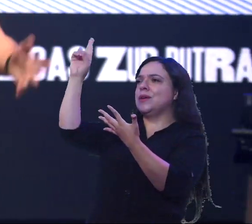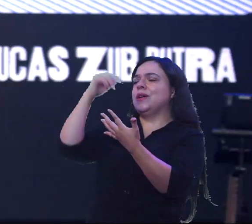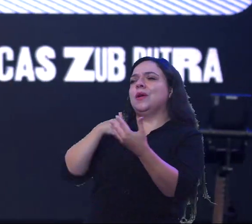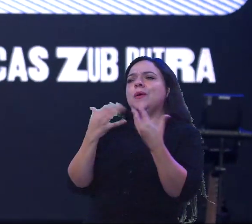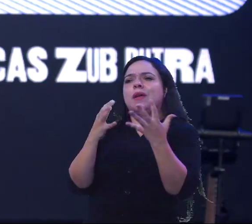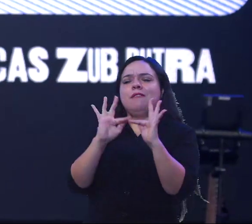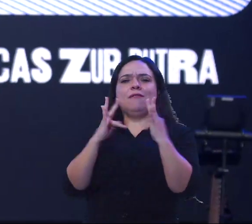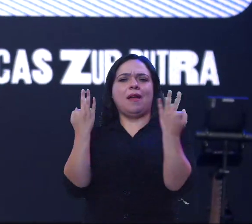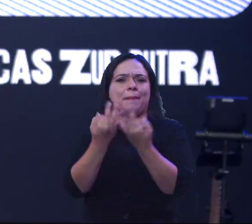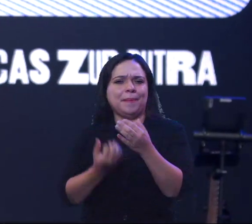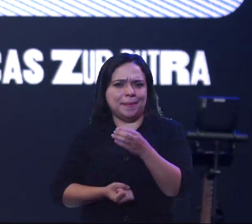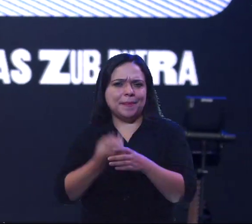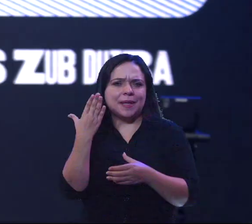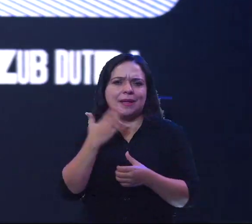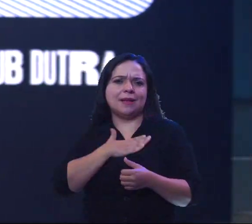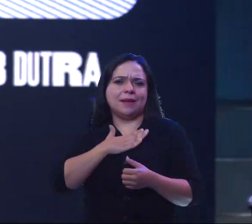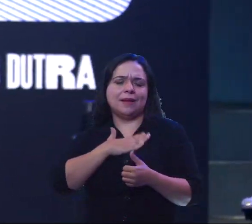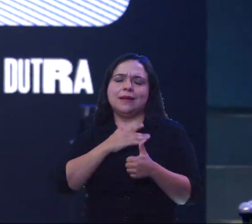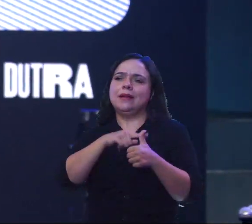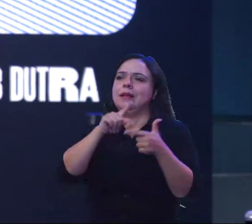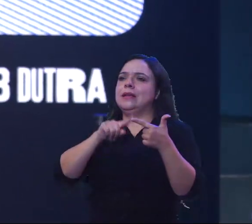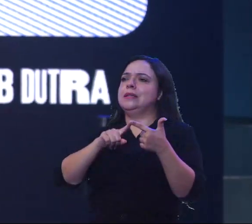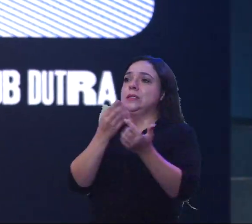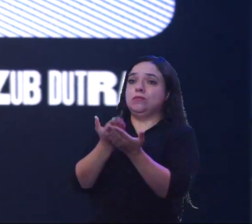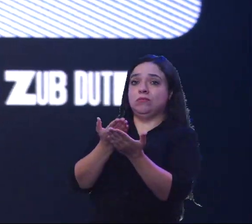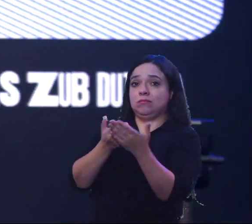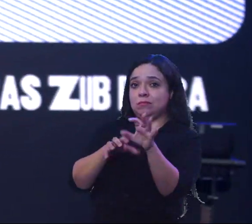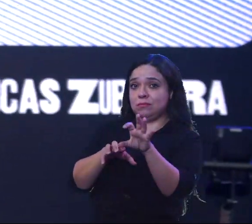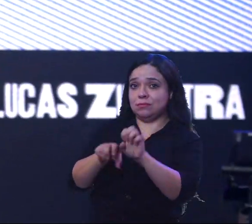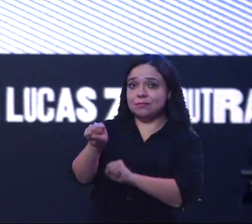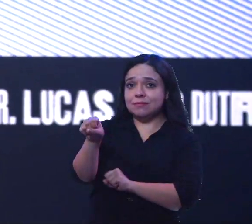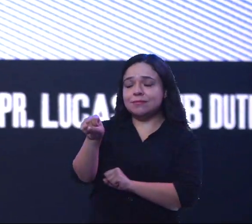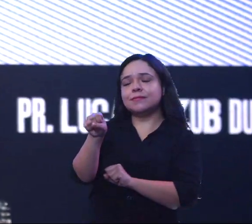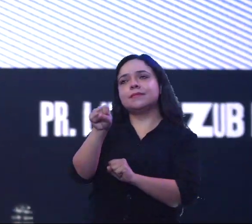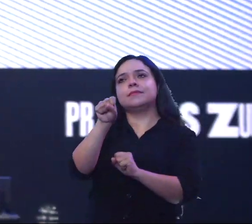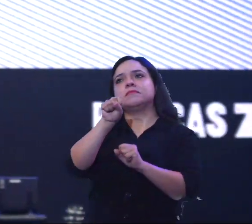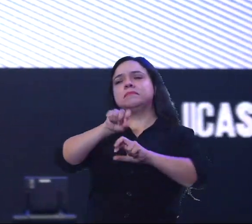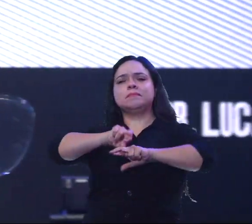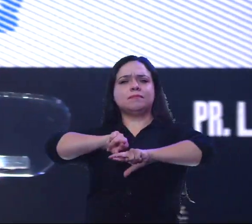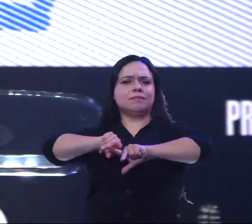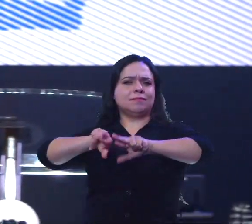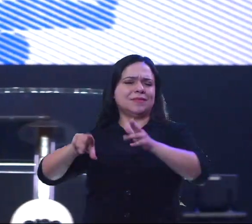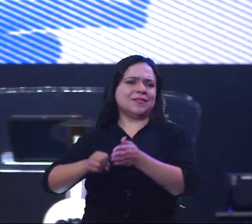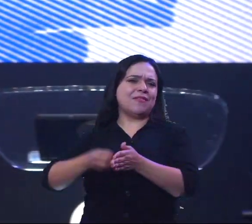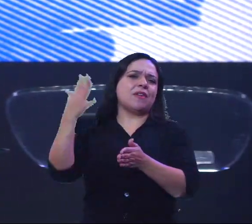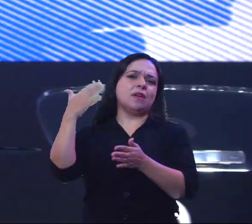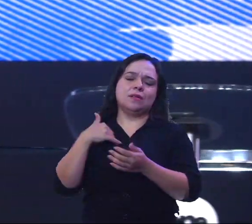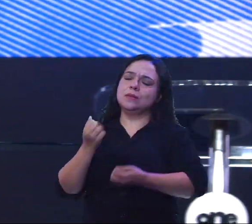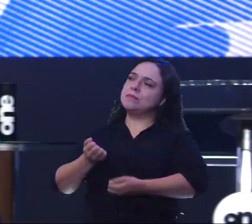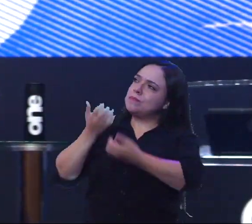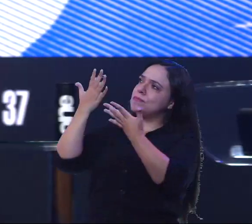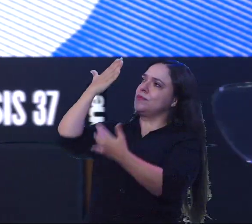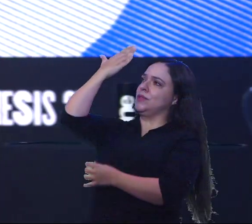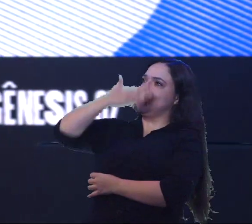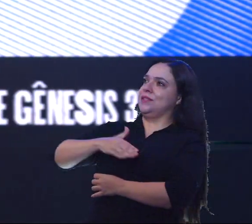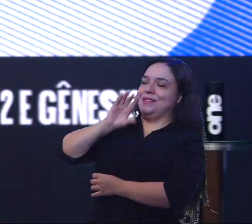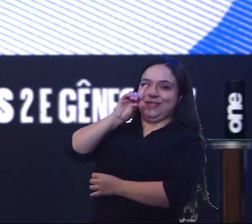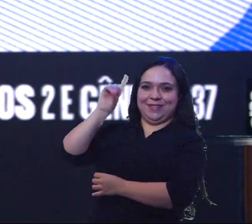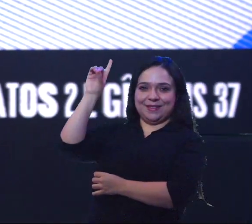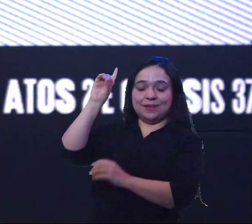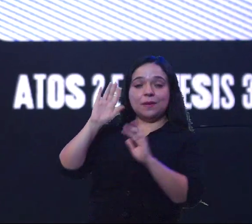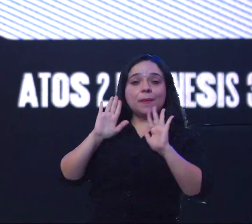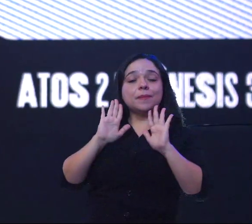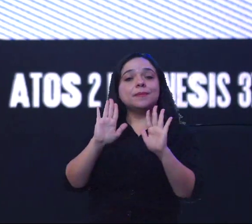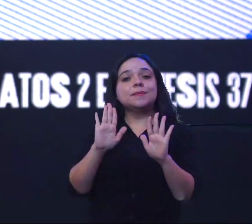formar uma família, como terminar os estudos e tantas outras coisas que eu colocava diante do Senhor. Mas sabe, é muito